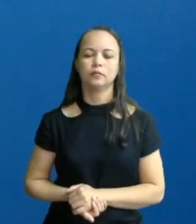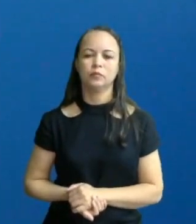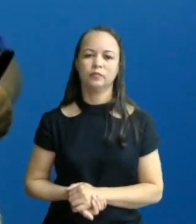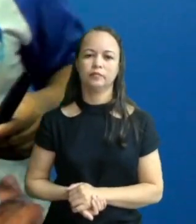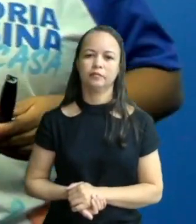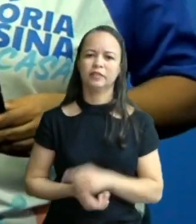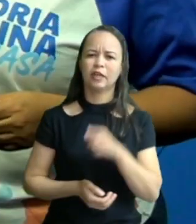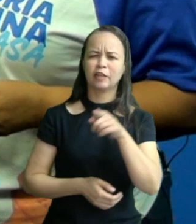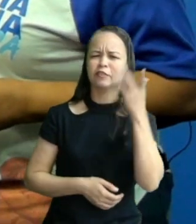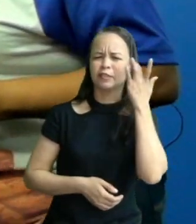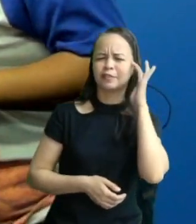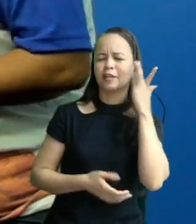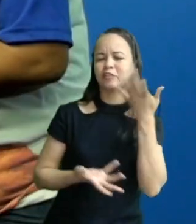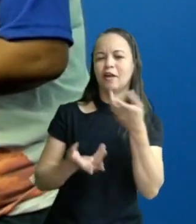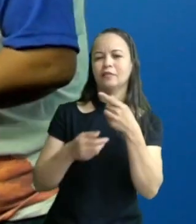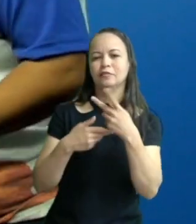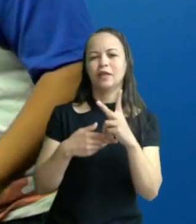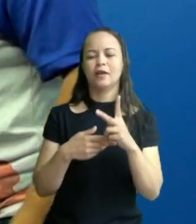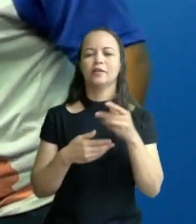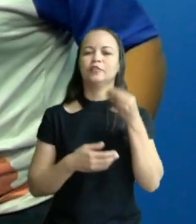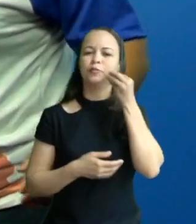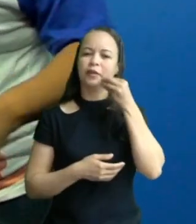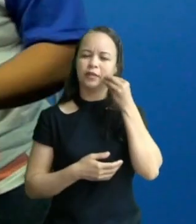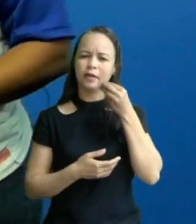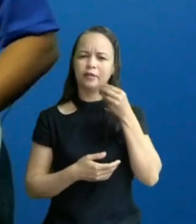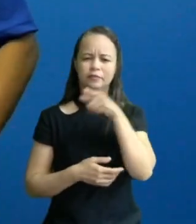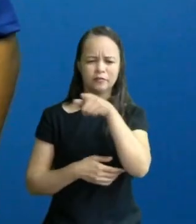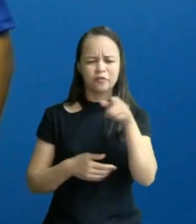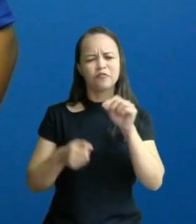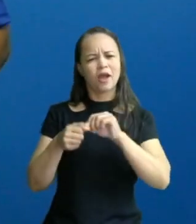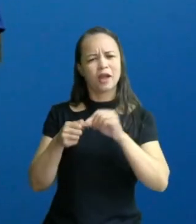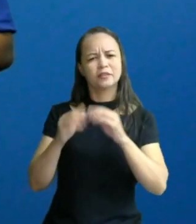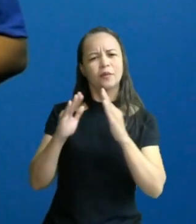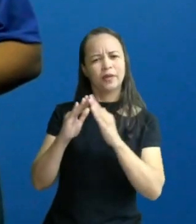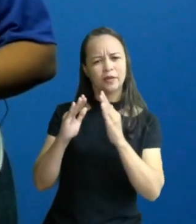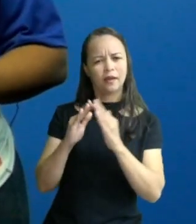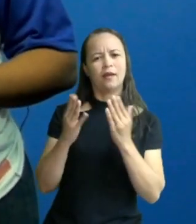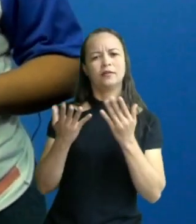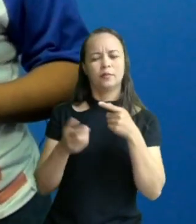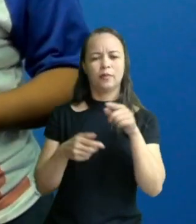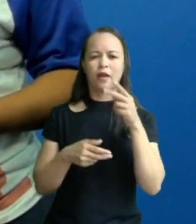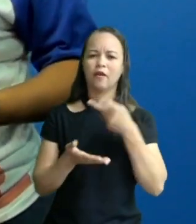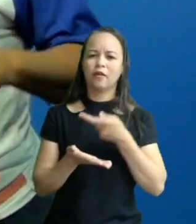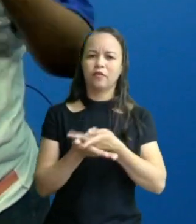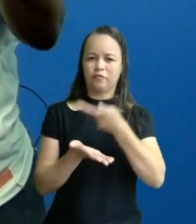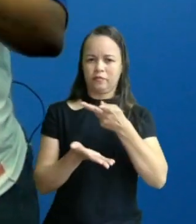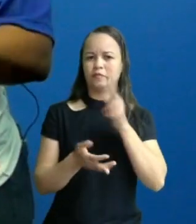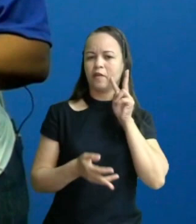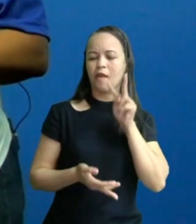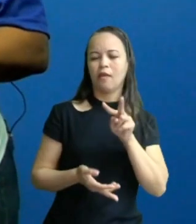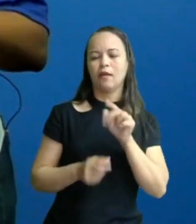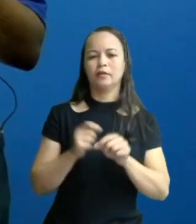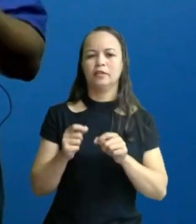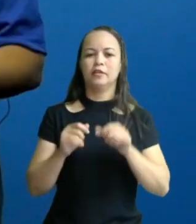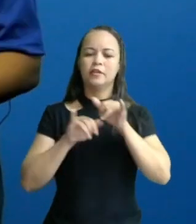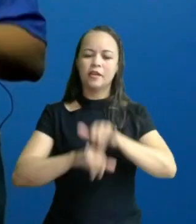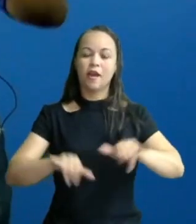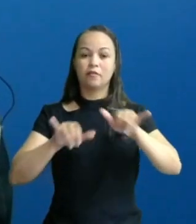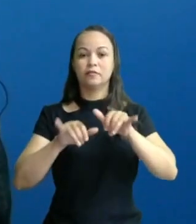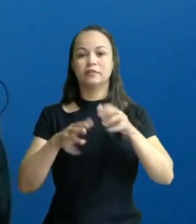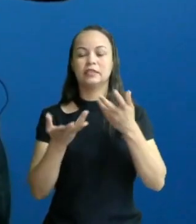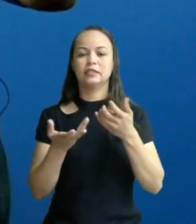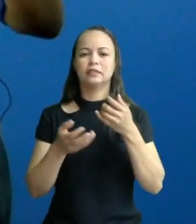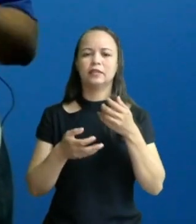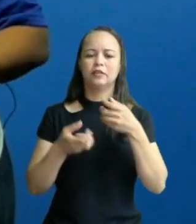O que é que vocês acharam da experiência? Tentem fazer em casa para ver se acontece a mesma coisa e avisem aí, fala para a